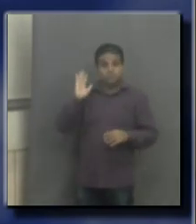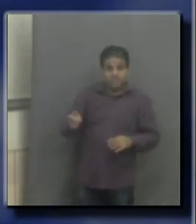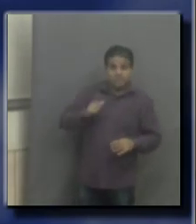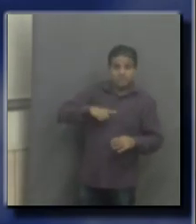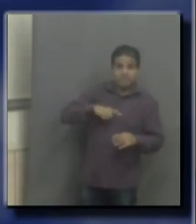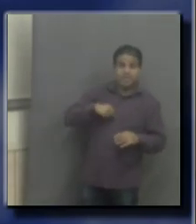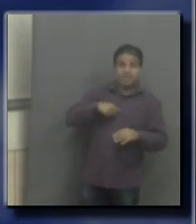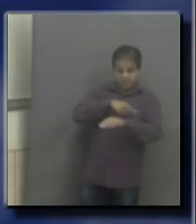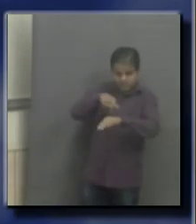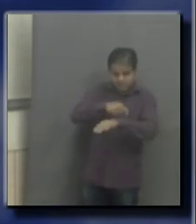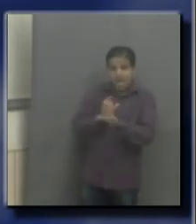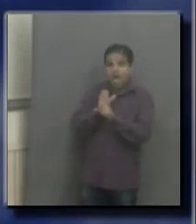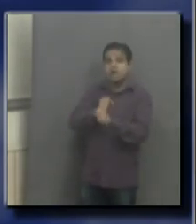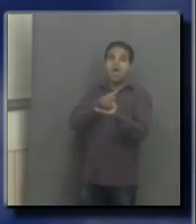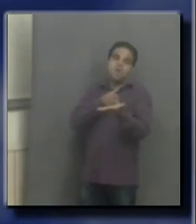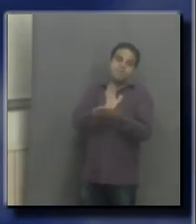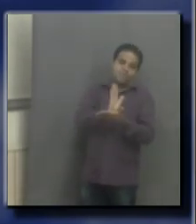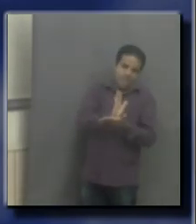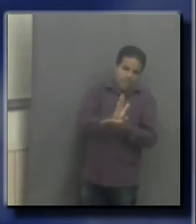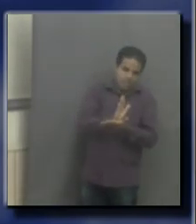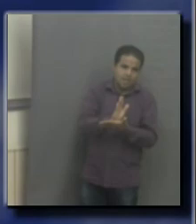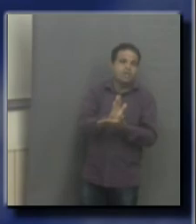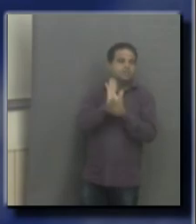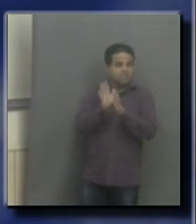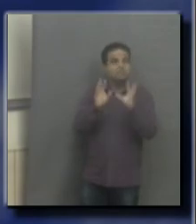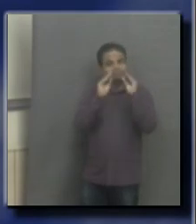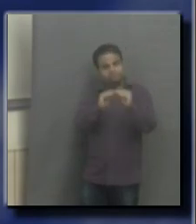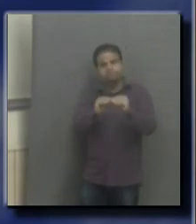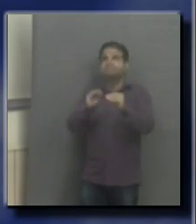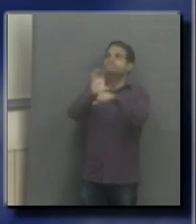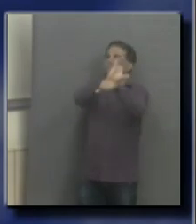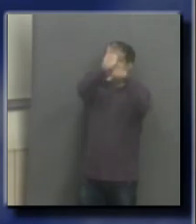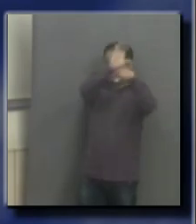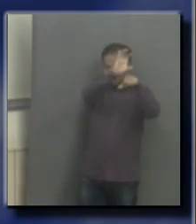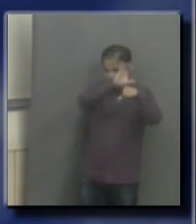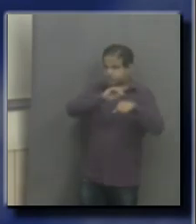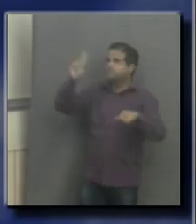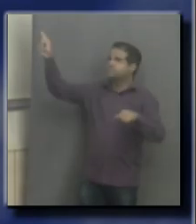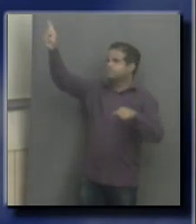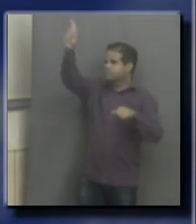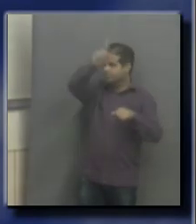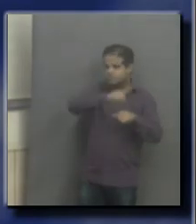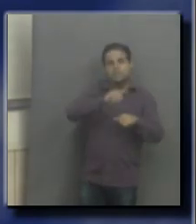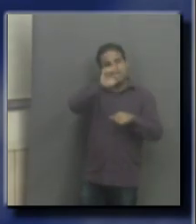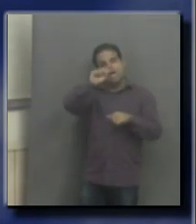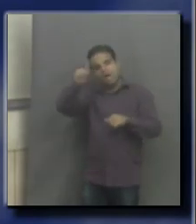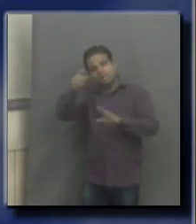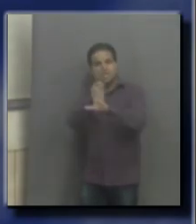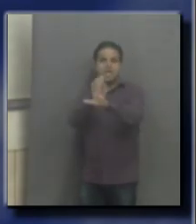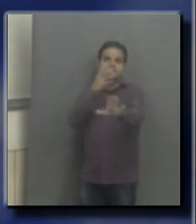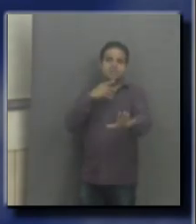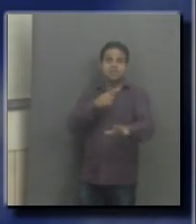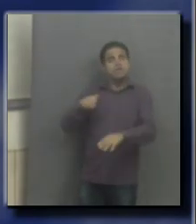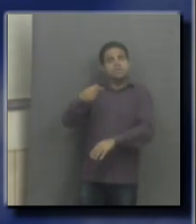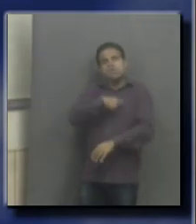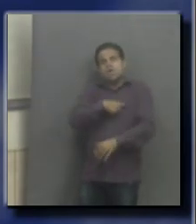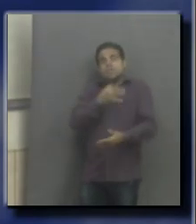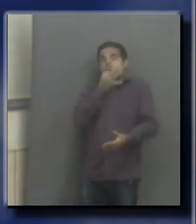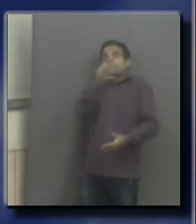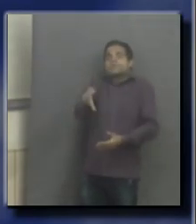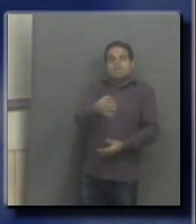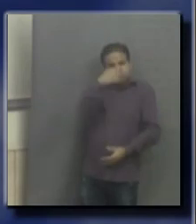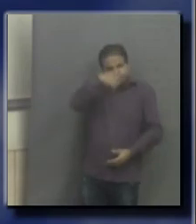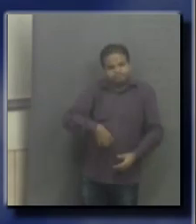carga horária total aprovada e instituída em muitos cursos em EAD. Qual é a nossa posição em relação